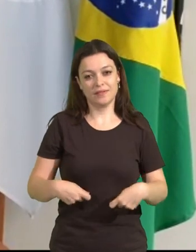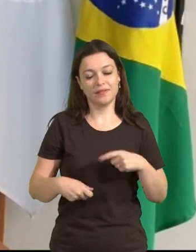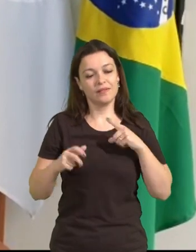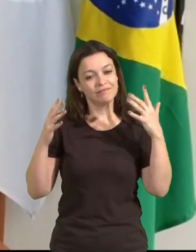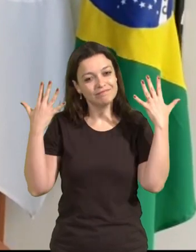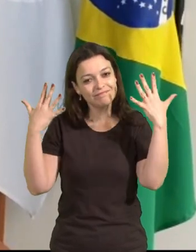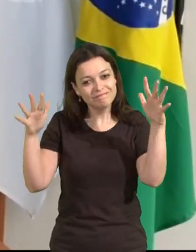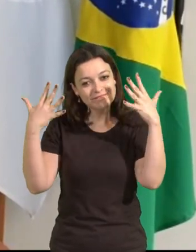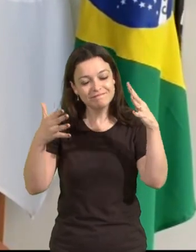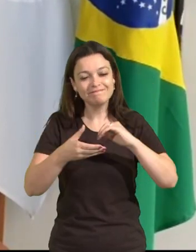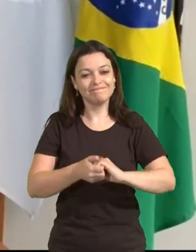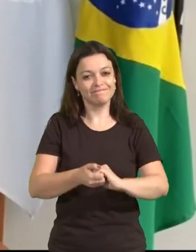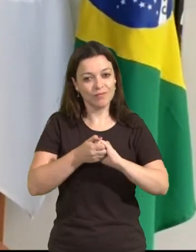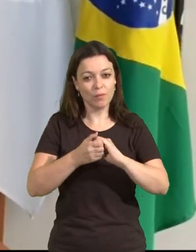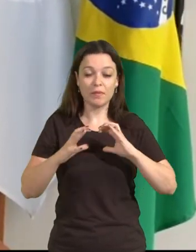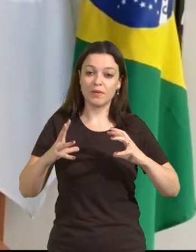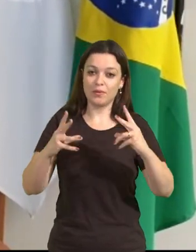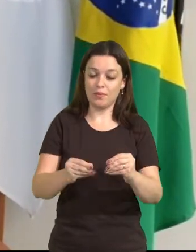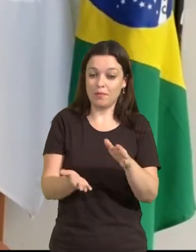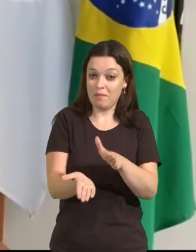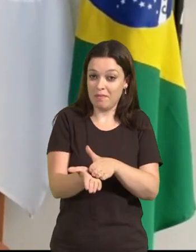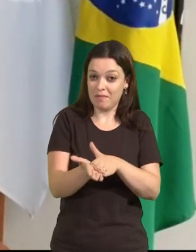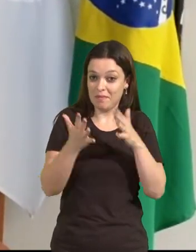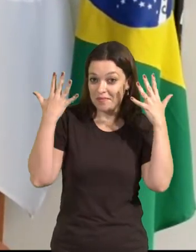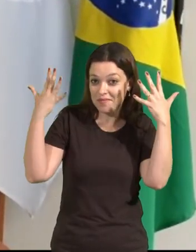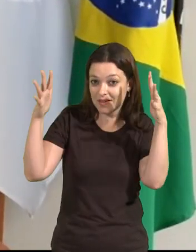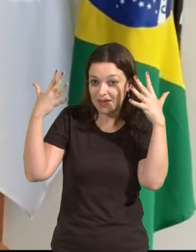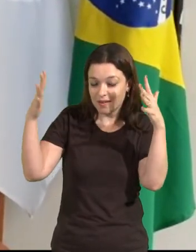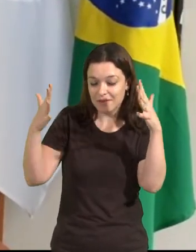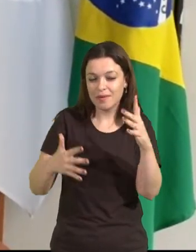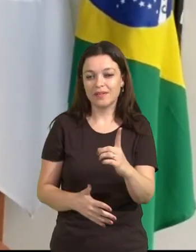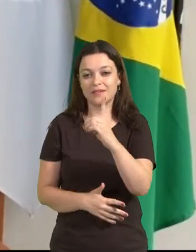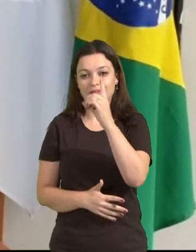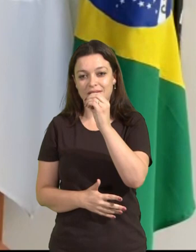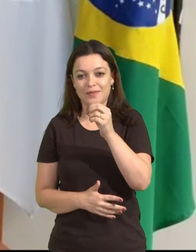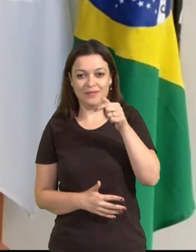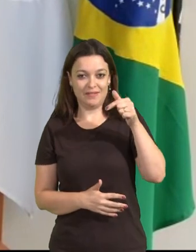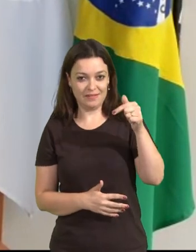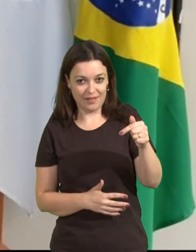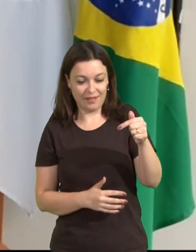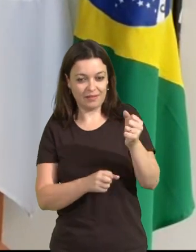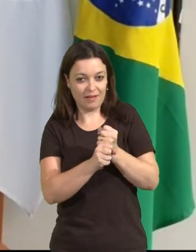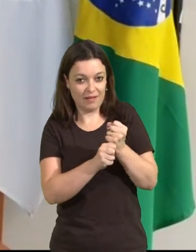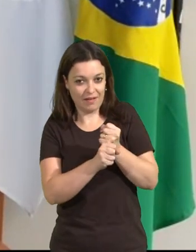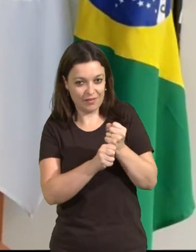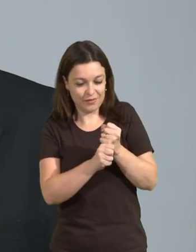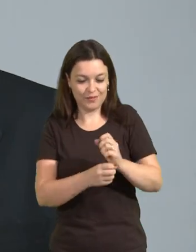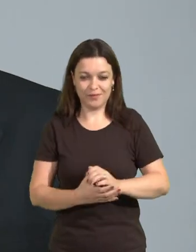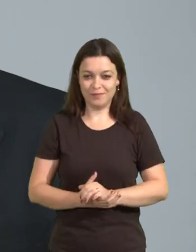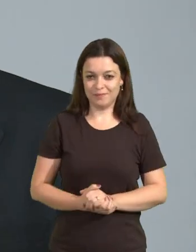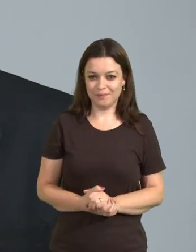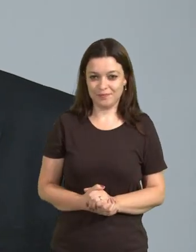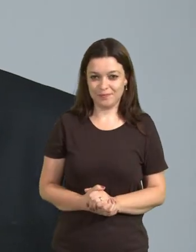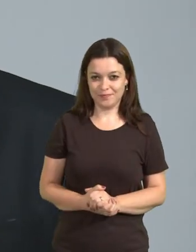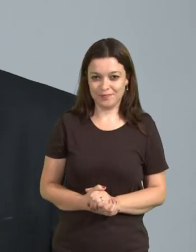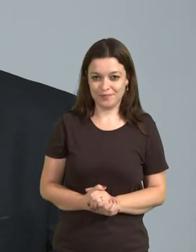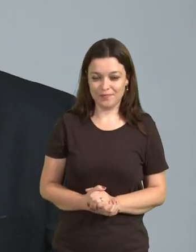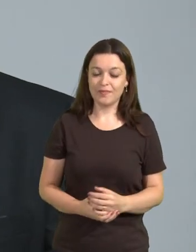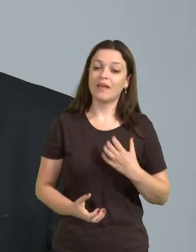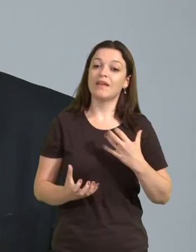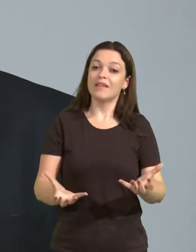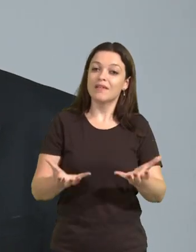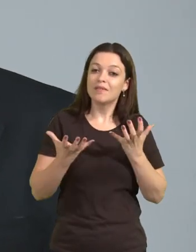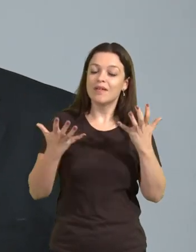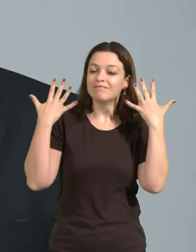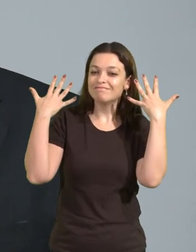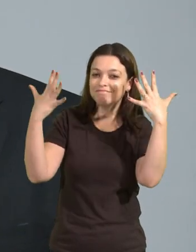minhas felicitações, os meus cumprimentos, parabéns pelos 107 anos de existência. Quero cumprimentar